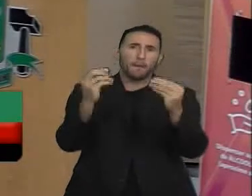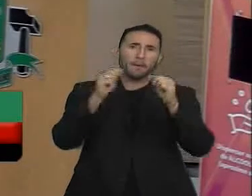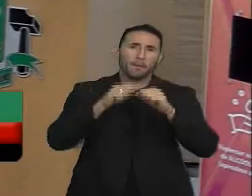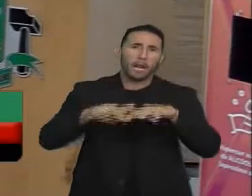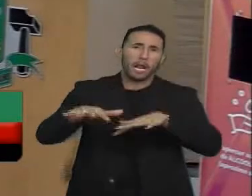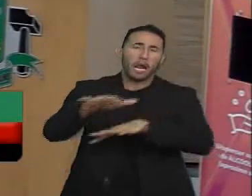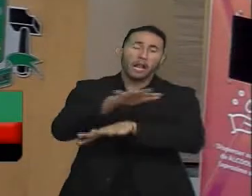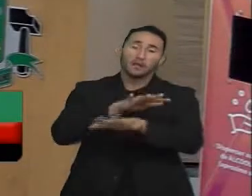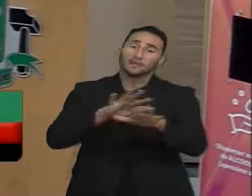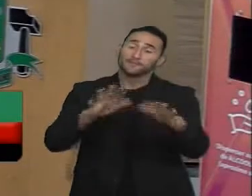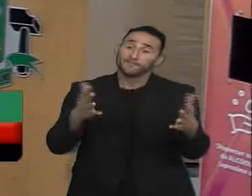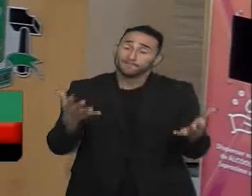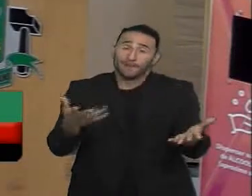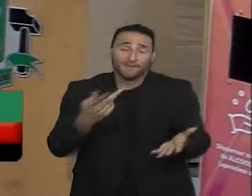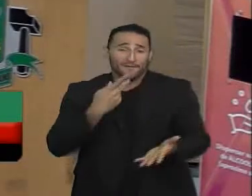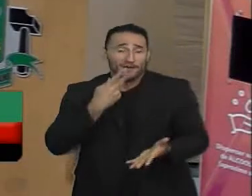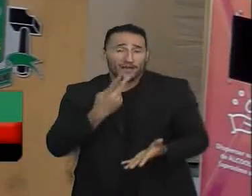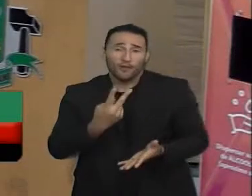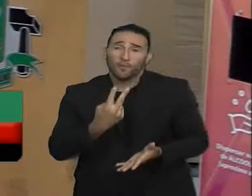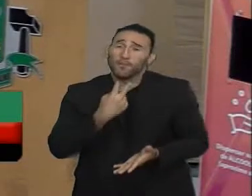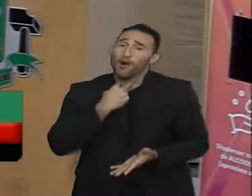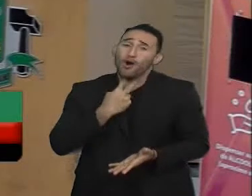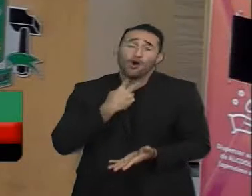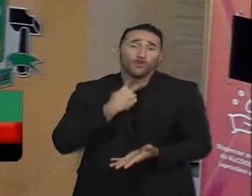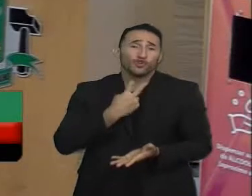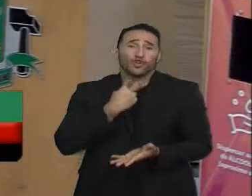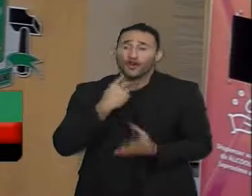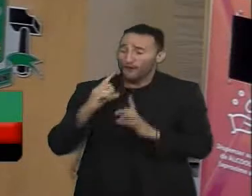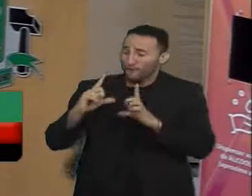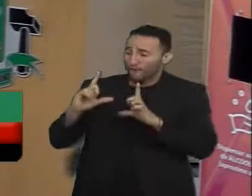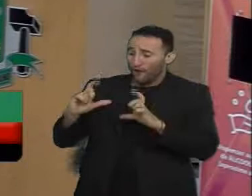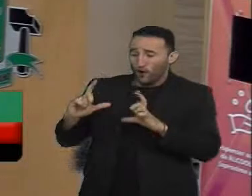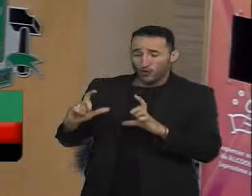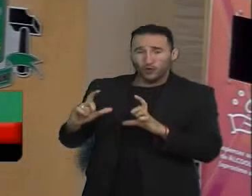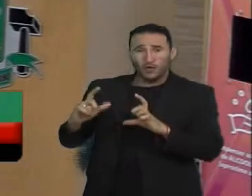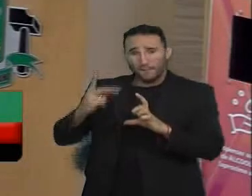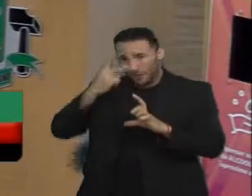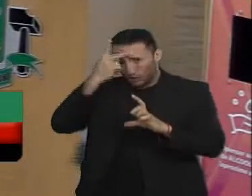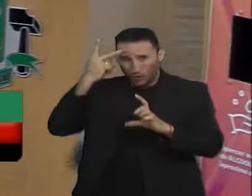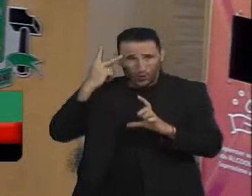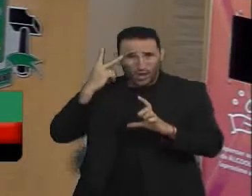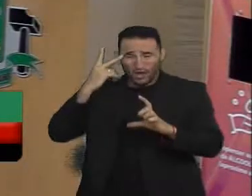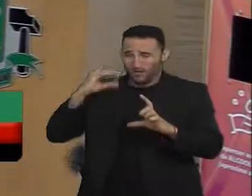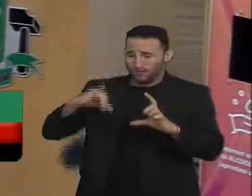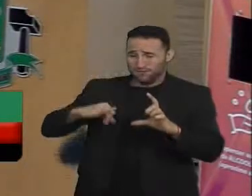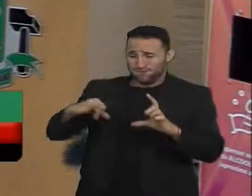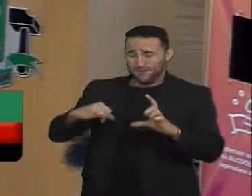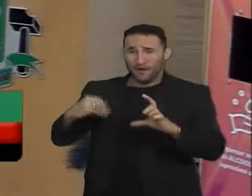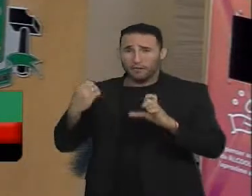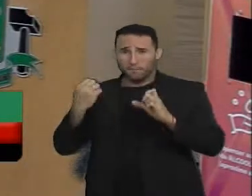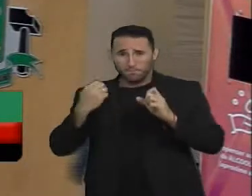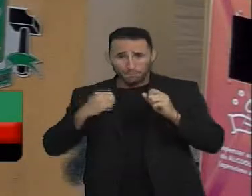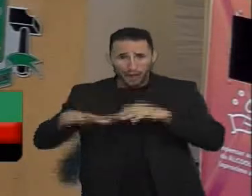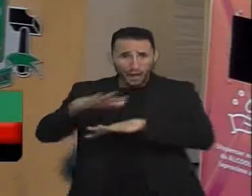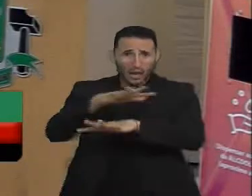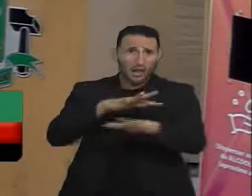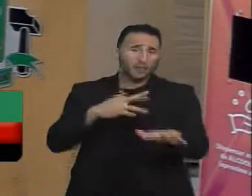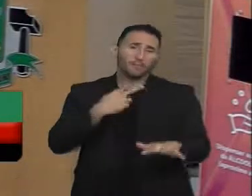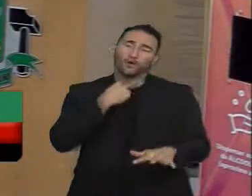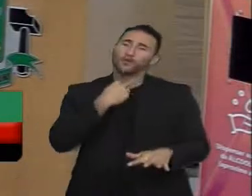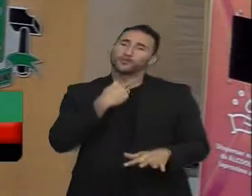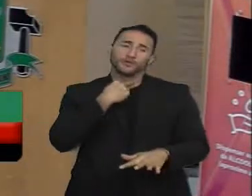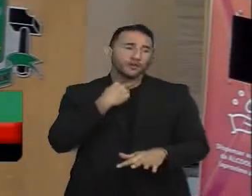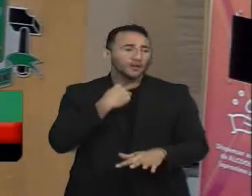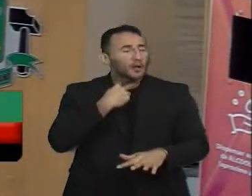Lúcia, que ela fala, não compartilhe as fotos da Bárbara. É o mínimo de respeito